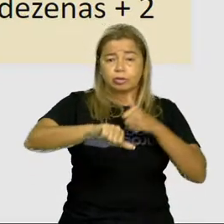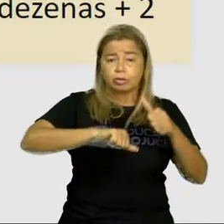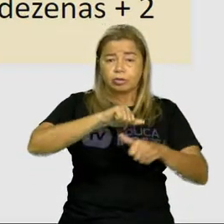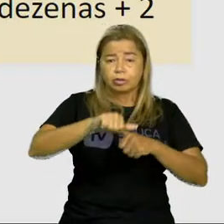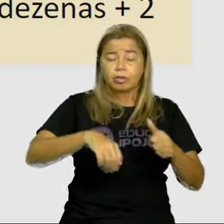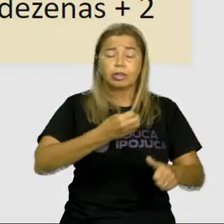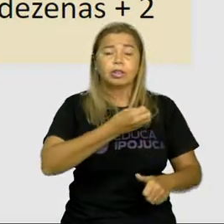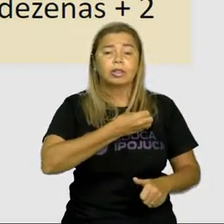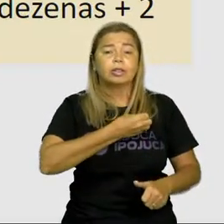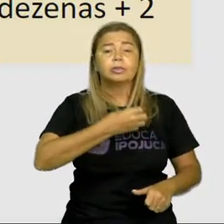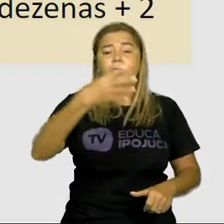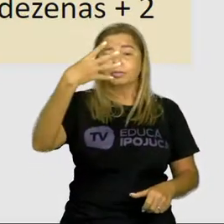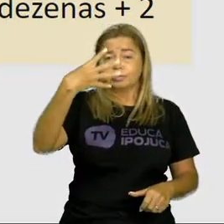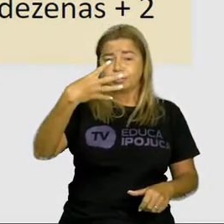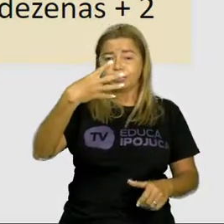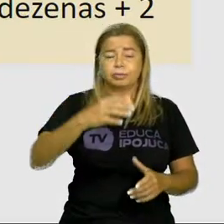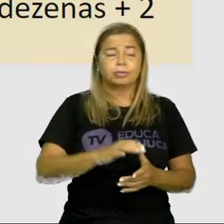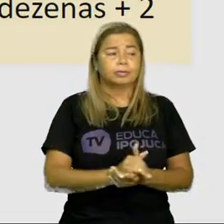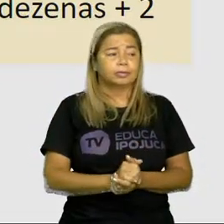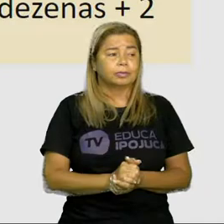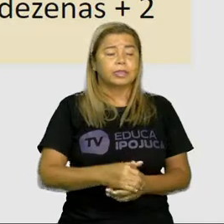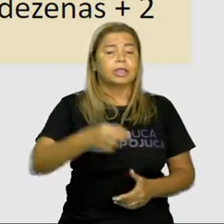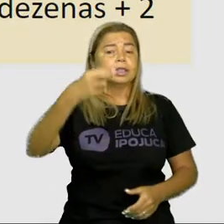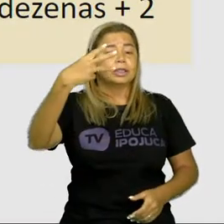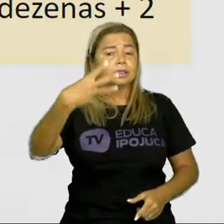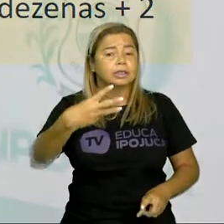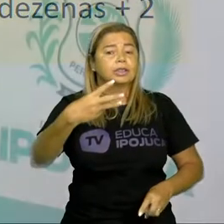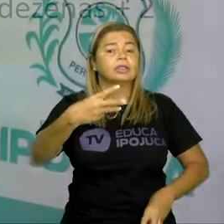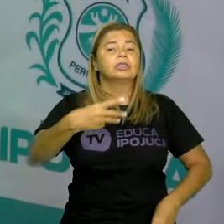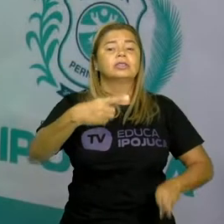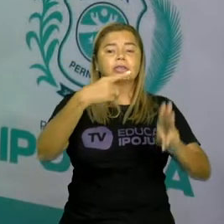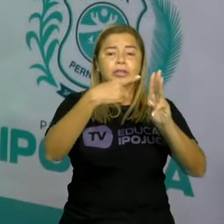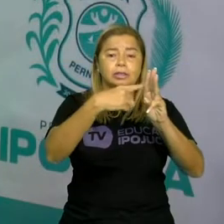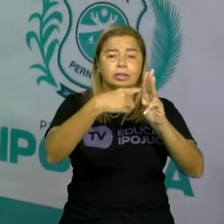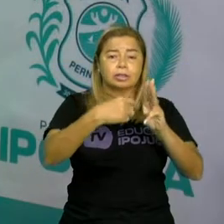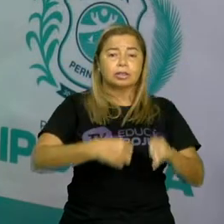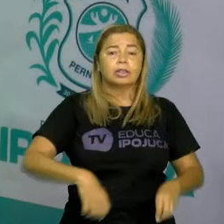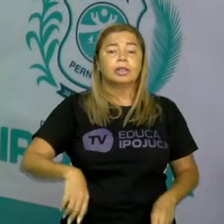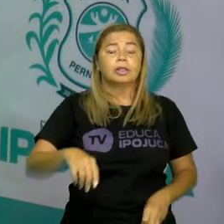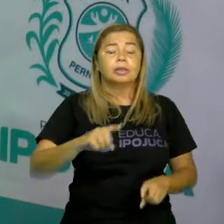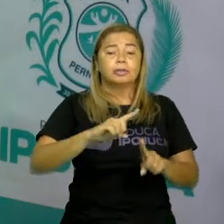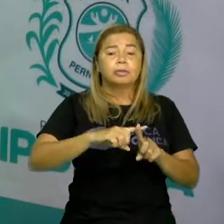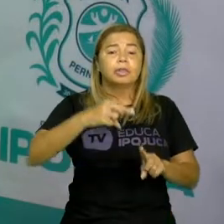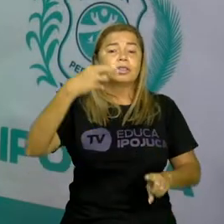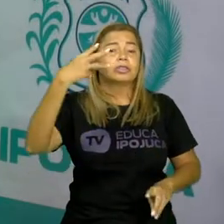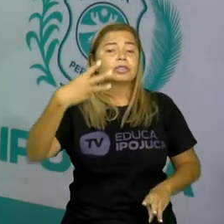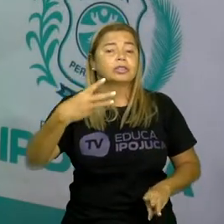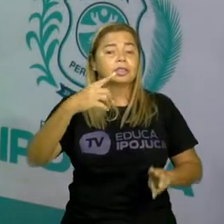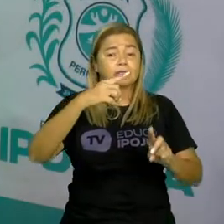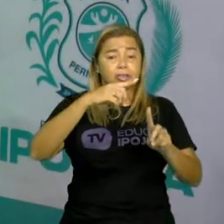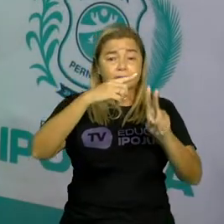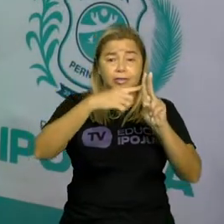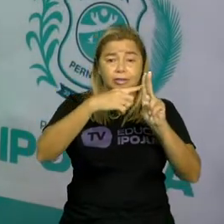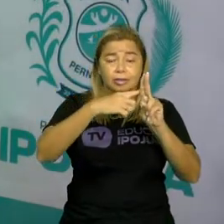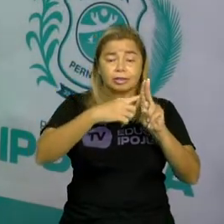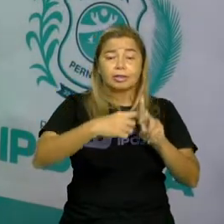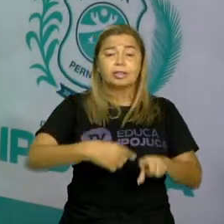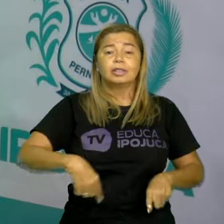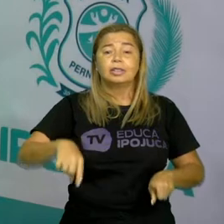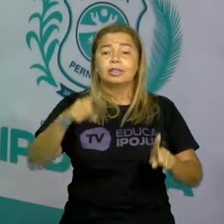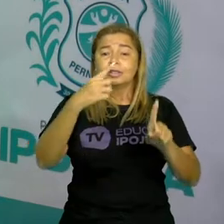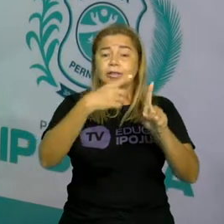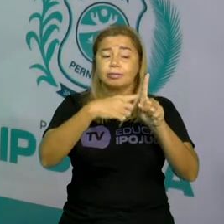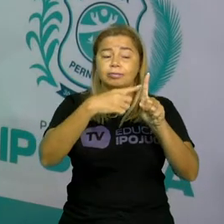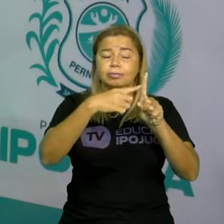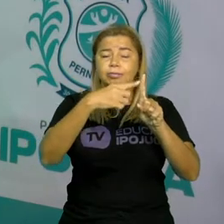Que será assim a letra B. 3 centenas mais 3 dezenas mais 4 unidades, tá certo? A tia